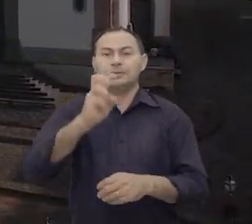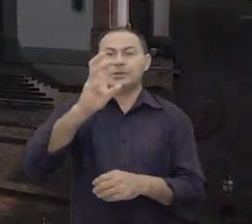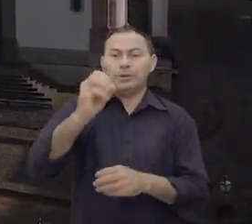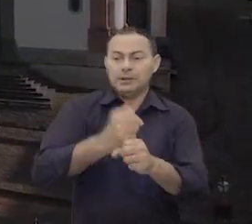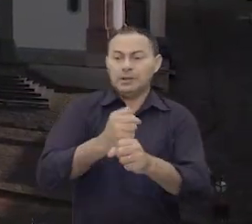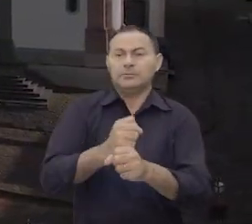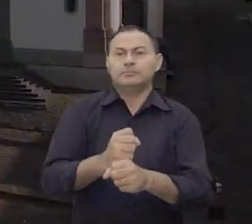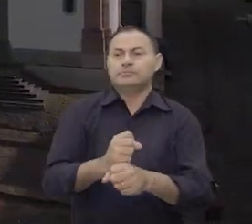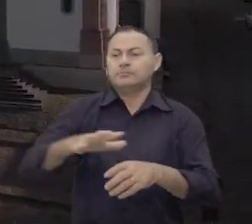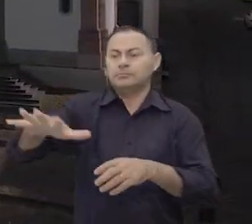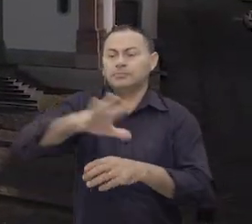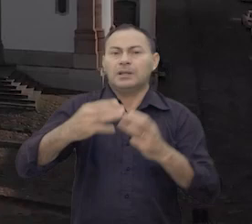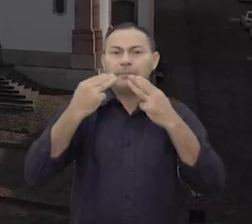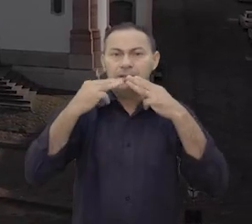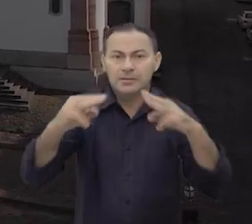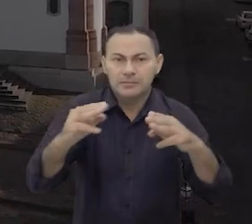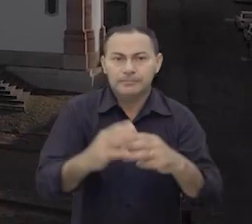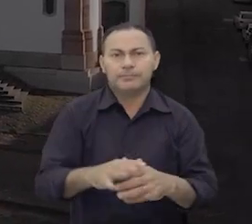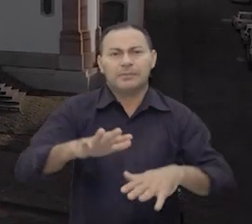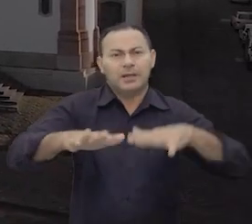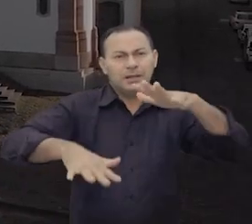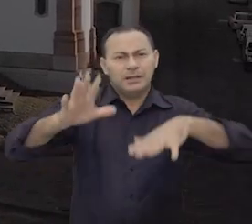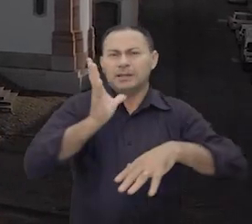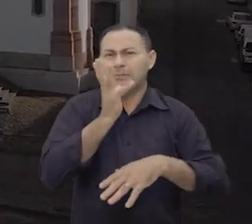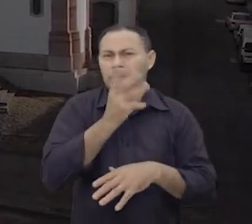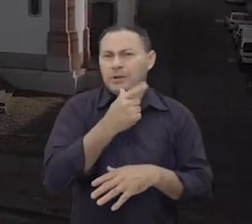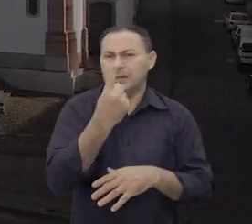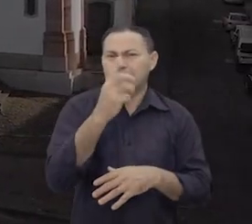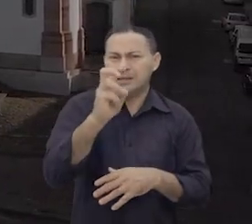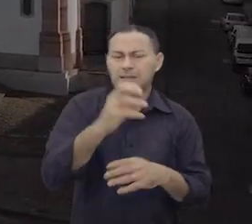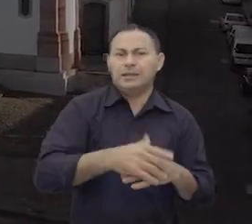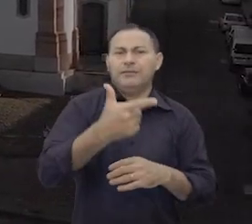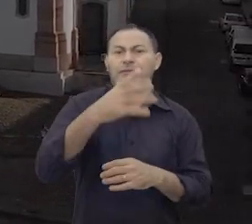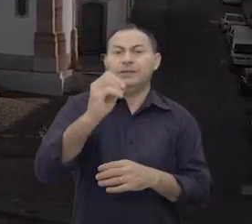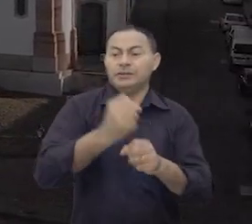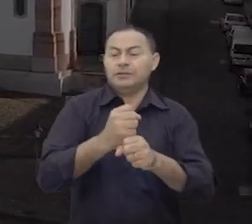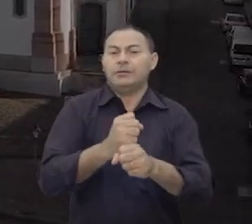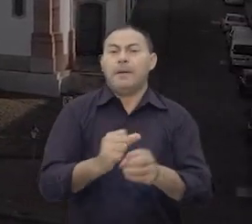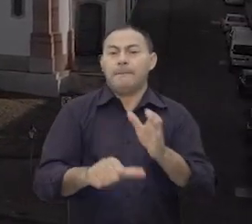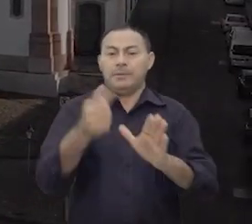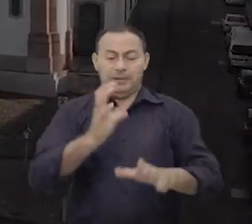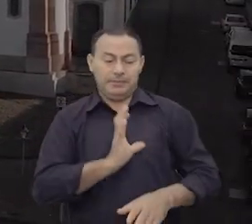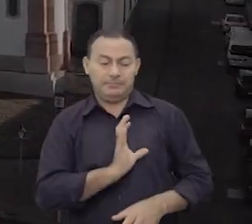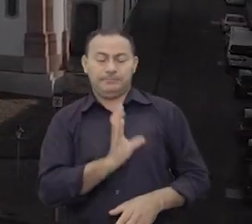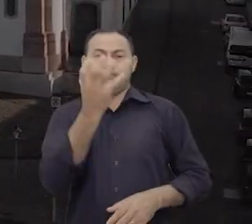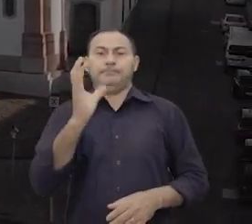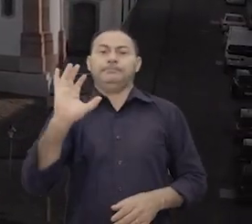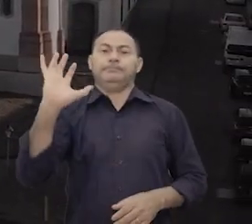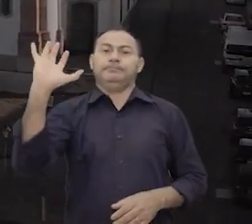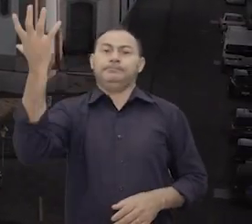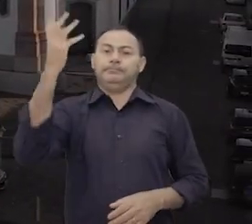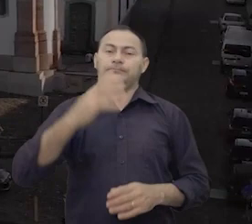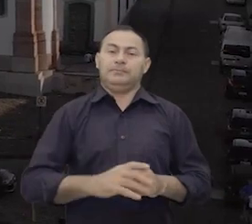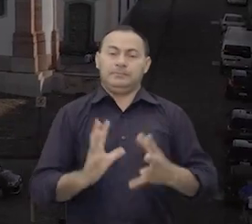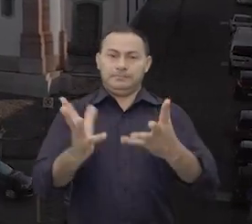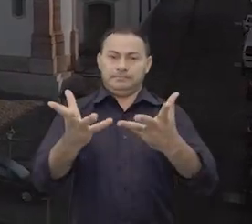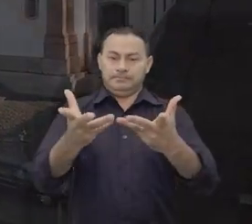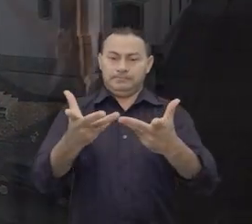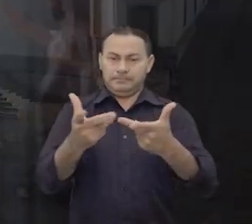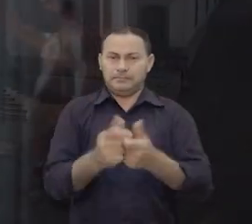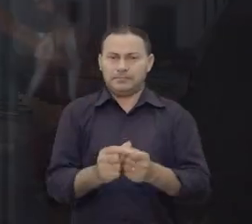45, 50 anos no campo missionário. Às vezes demora 15 ou 20 anos até que a primeira conversão aconteça.